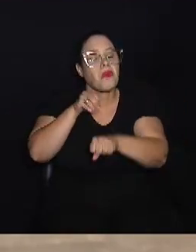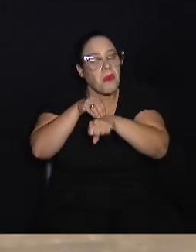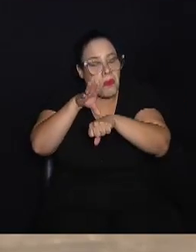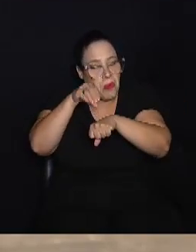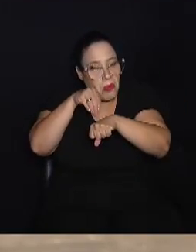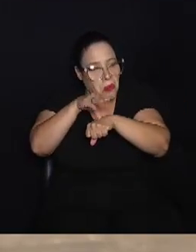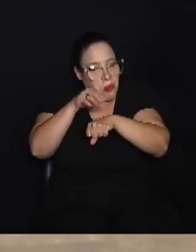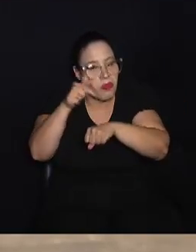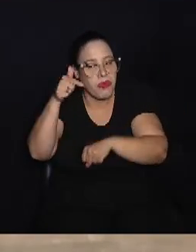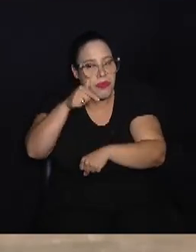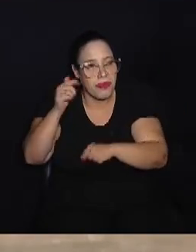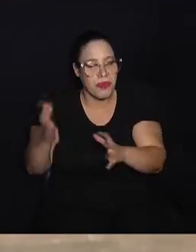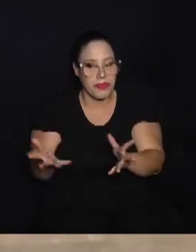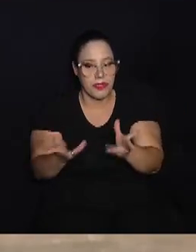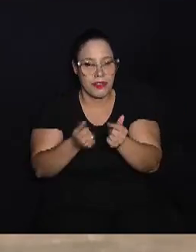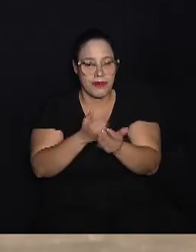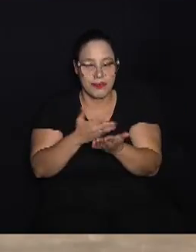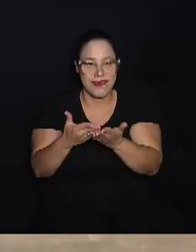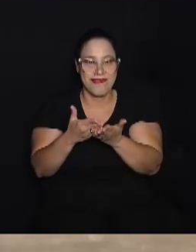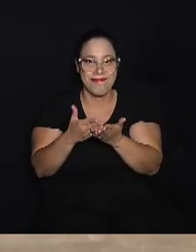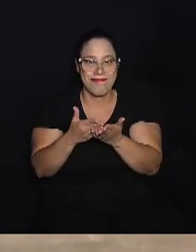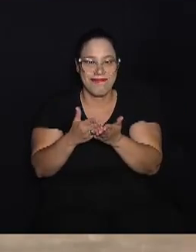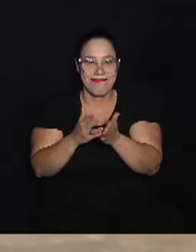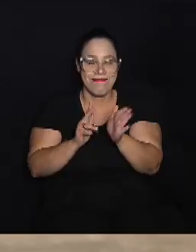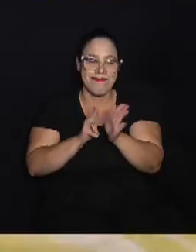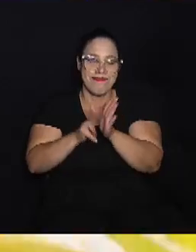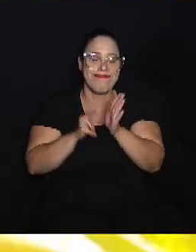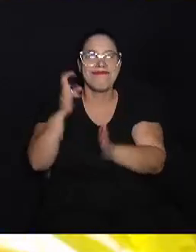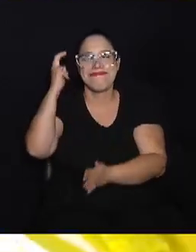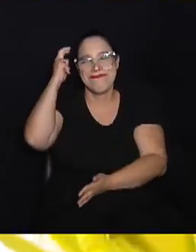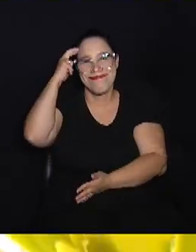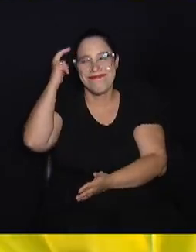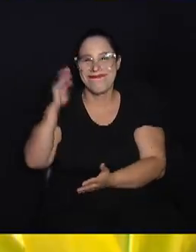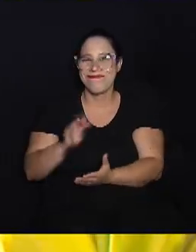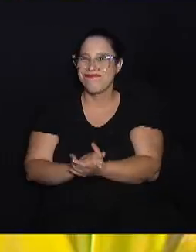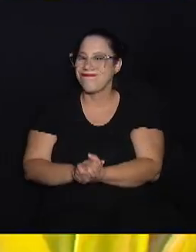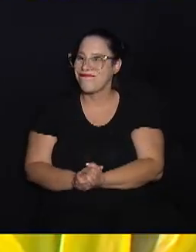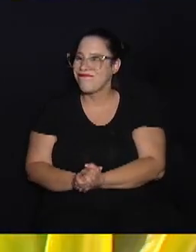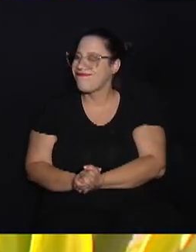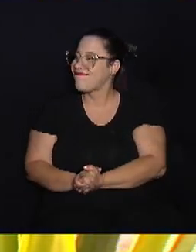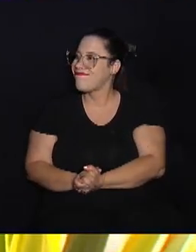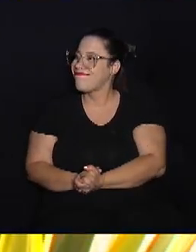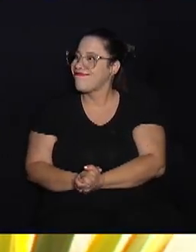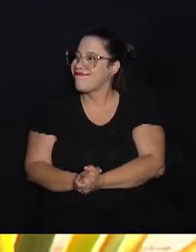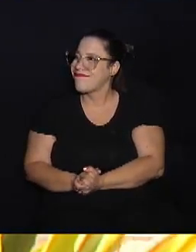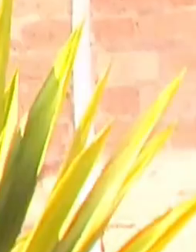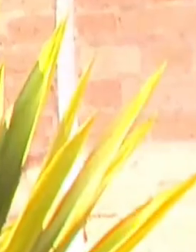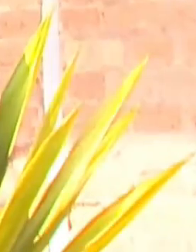conhecer as 7 maravilhas, começando pela Estação Cultura.